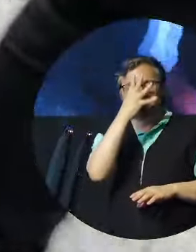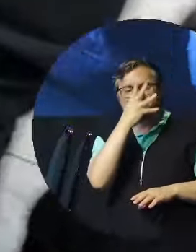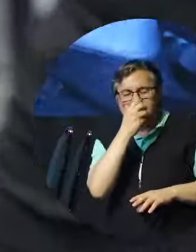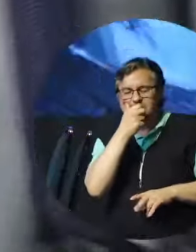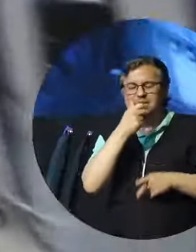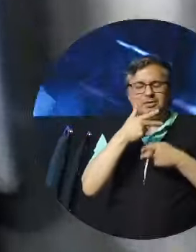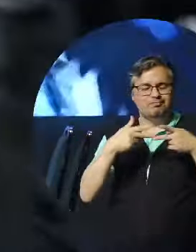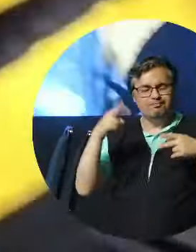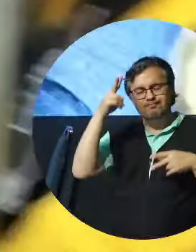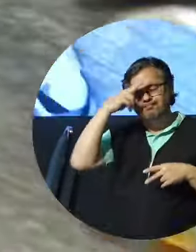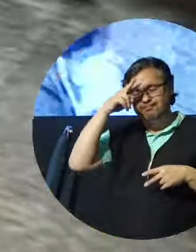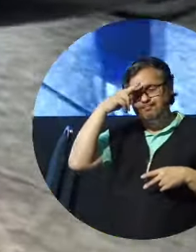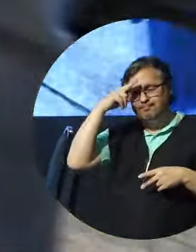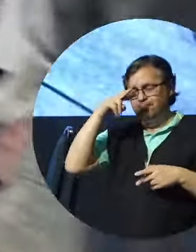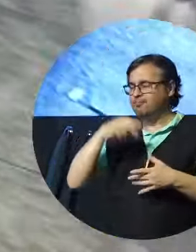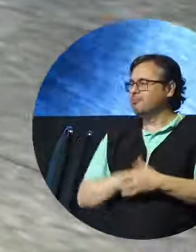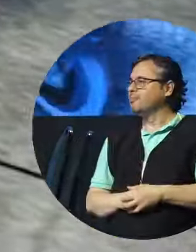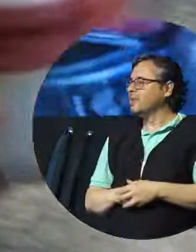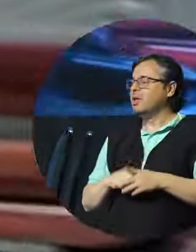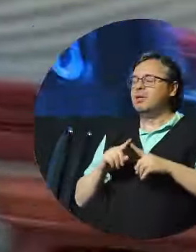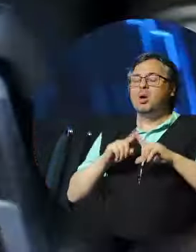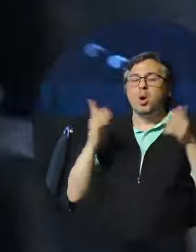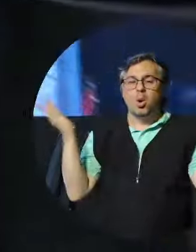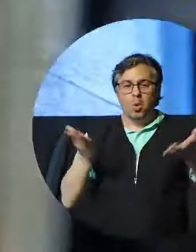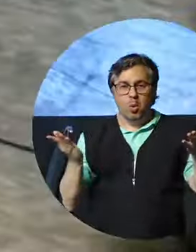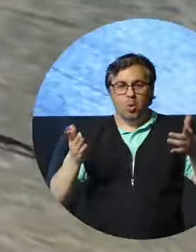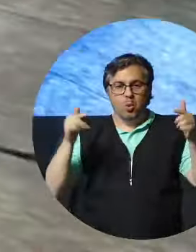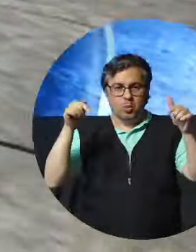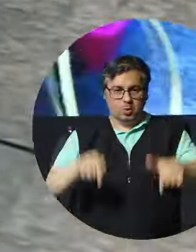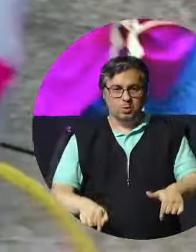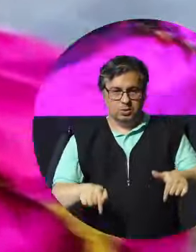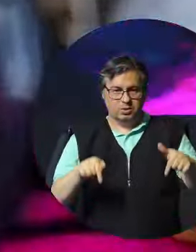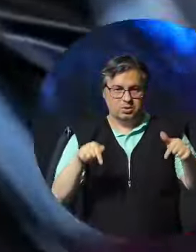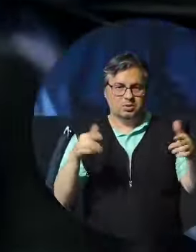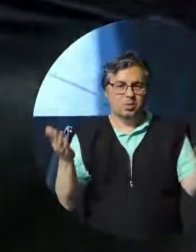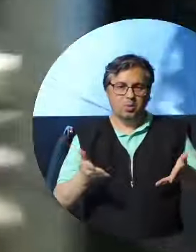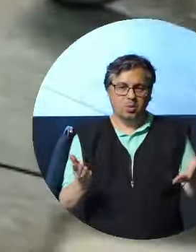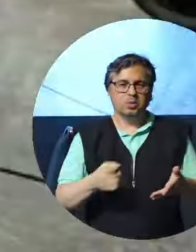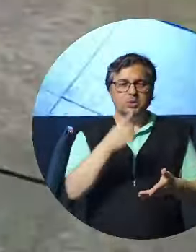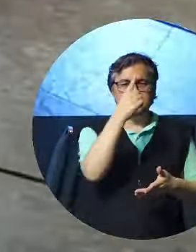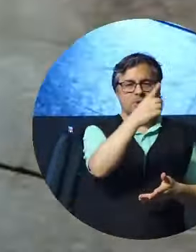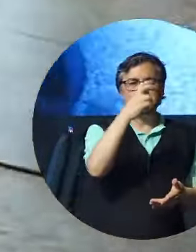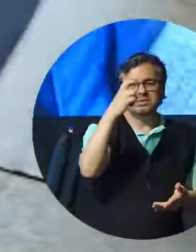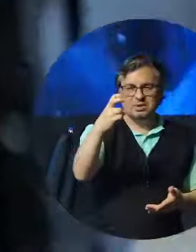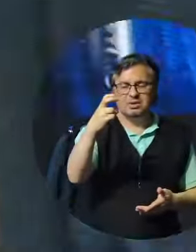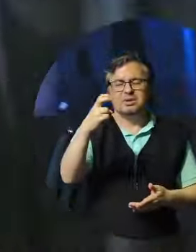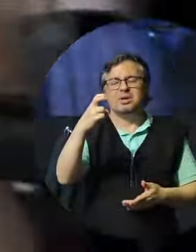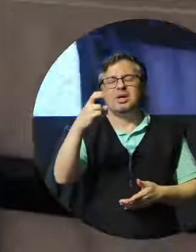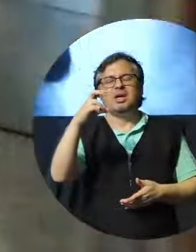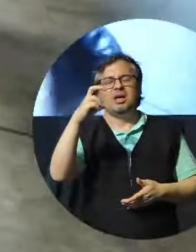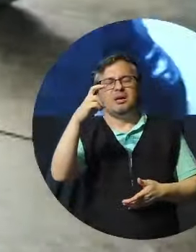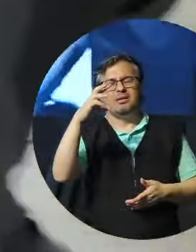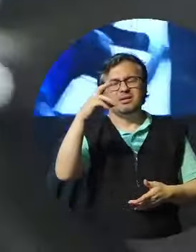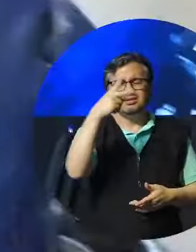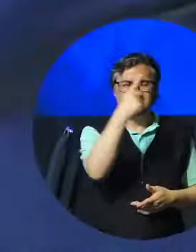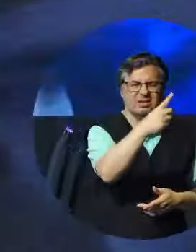irmãos. Mas hoje ainda, 130 afegãos estão no aeroporto de Guarulhos,